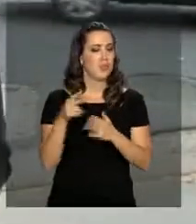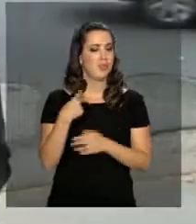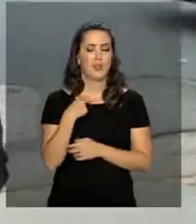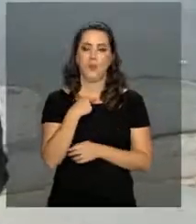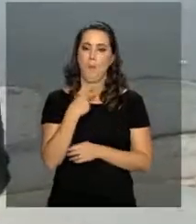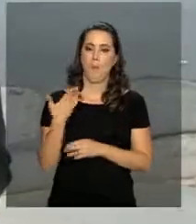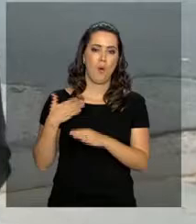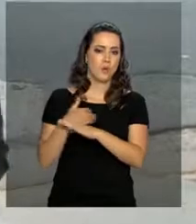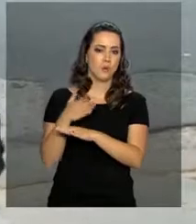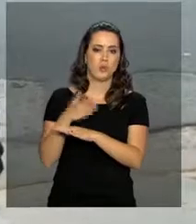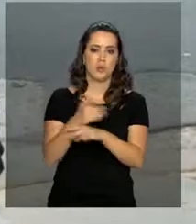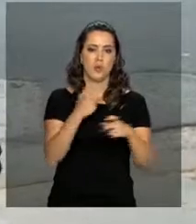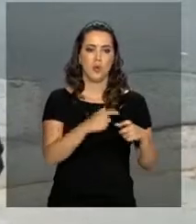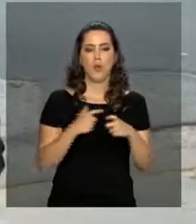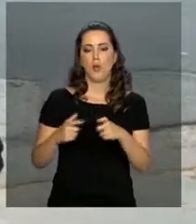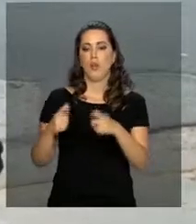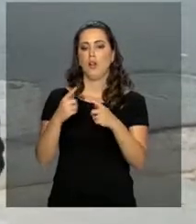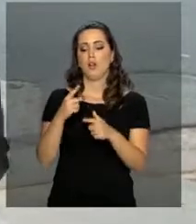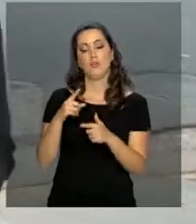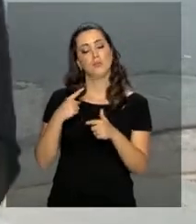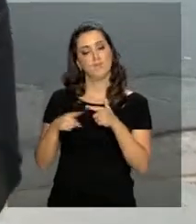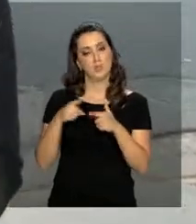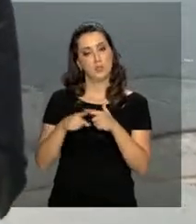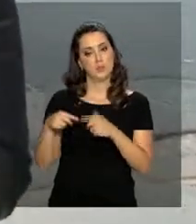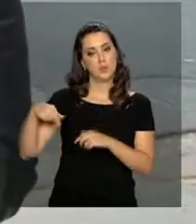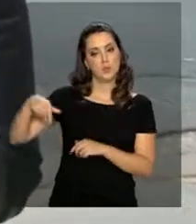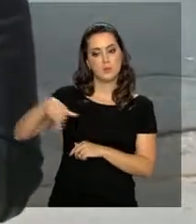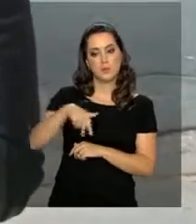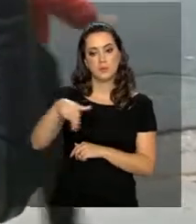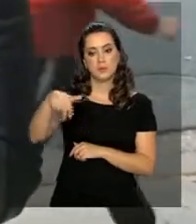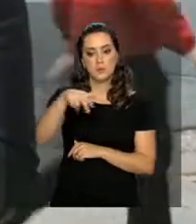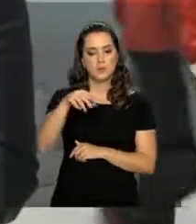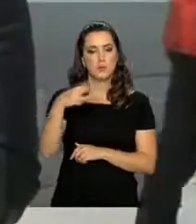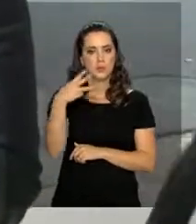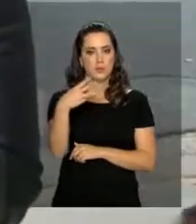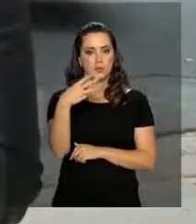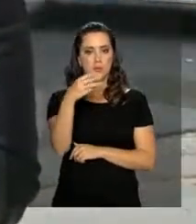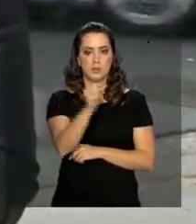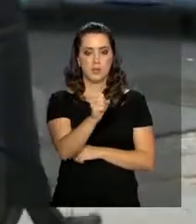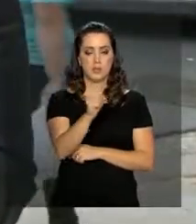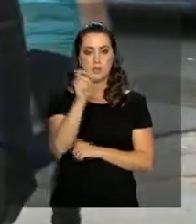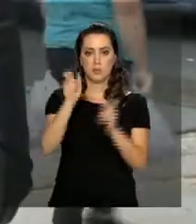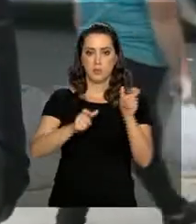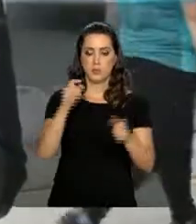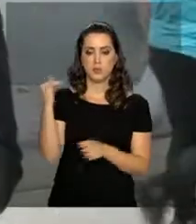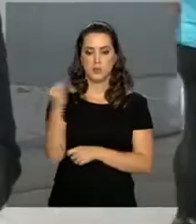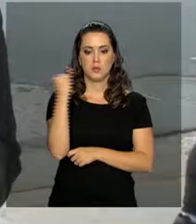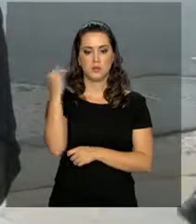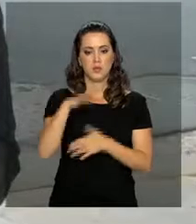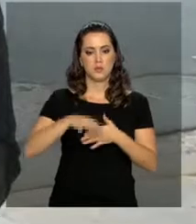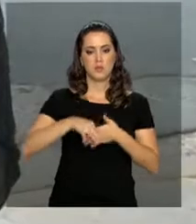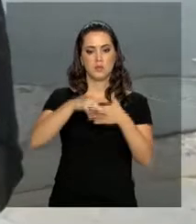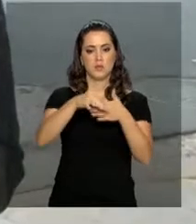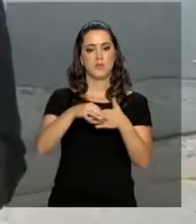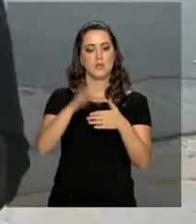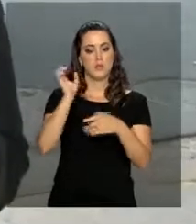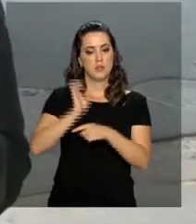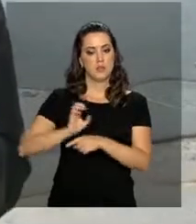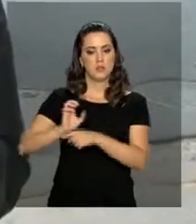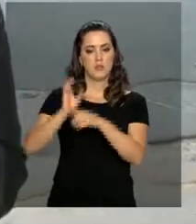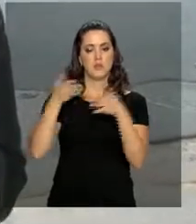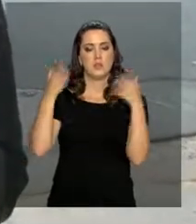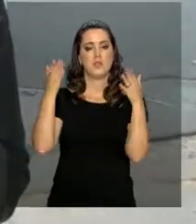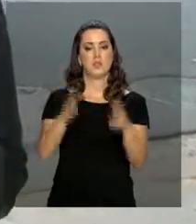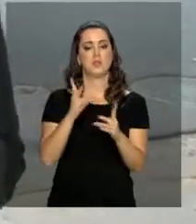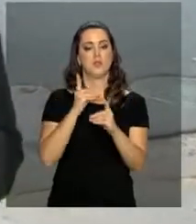passem pelas áreas mais sensíveis por onde circularam as 38 autoridades e chefes de estado que vão participar